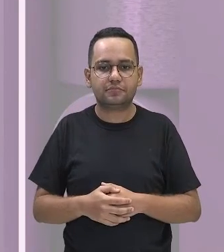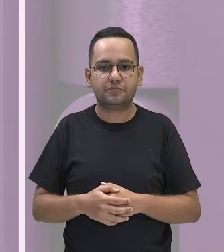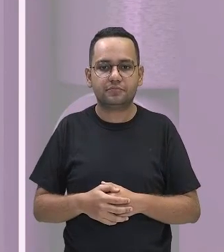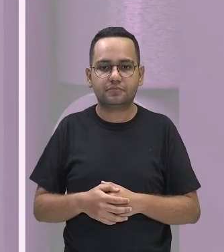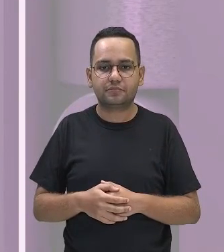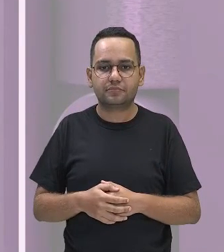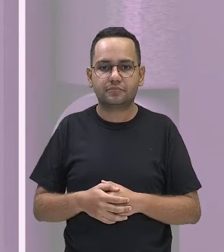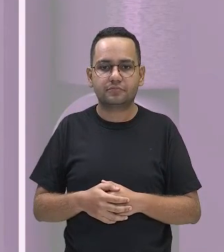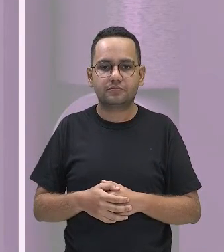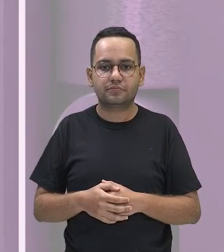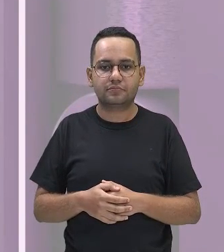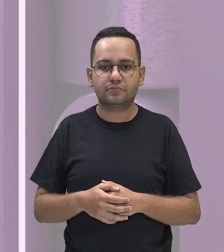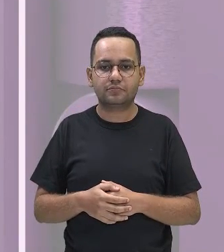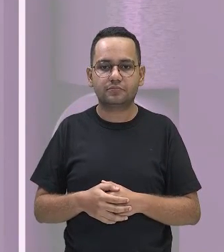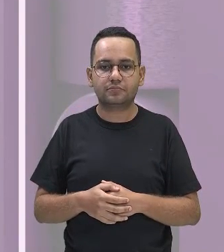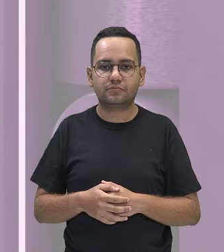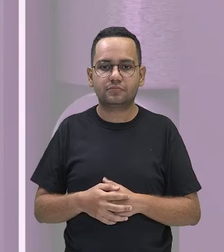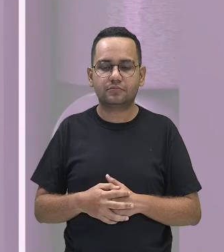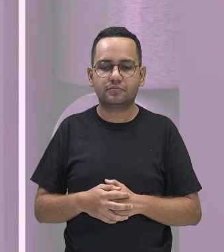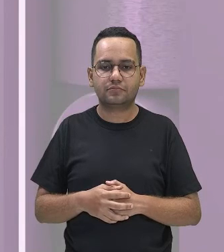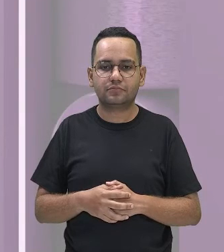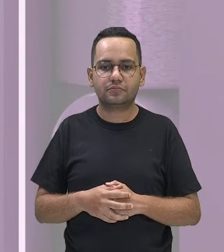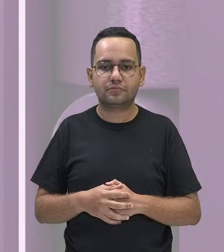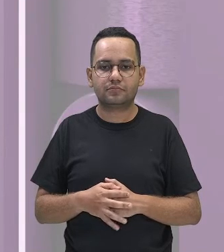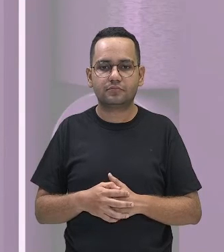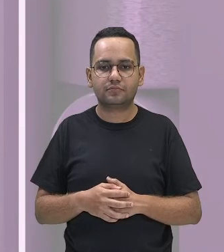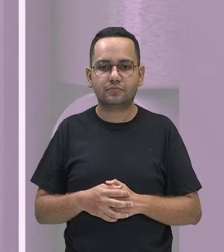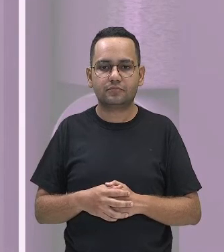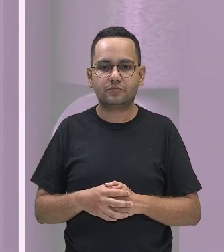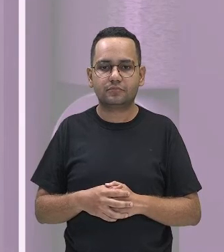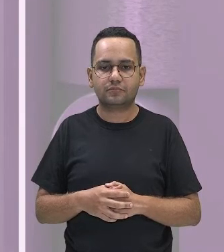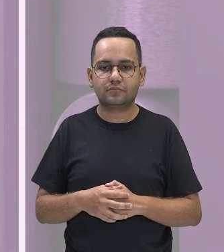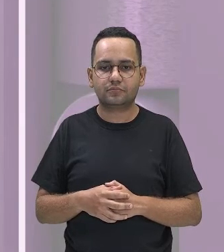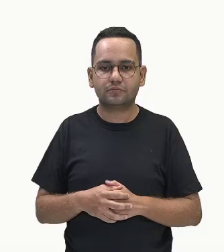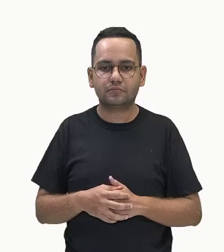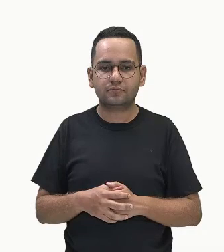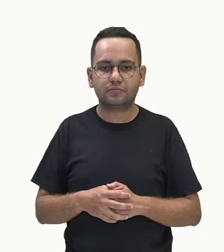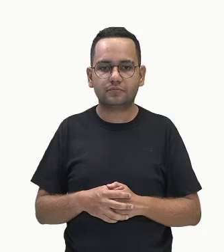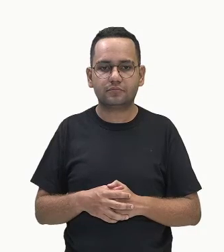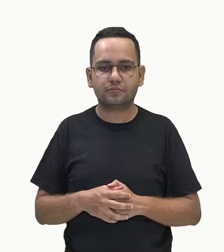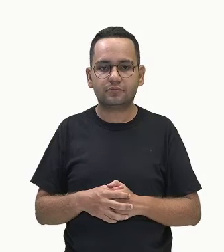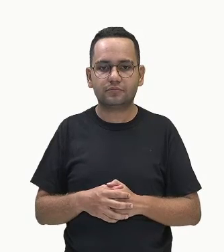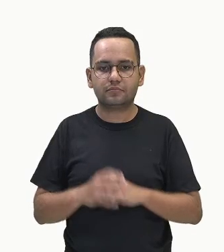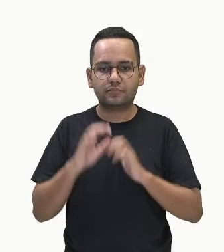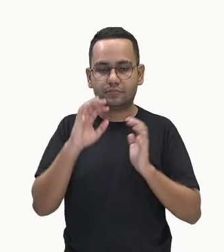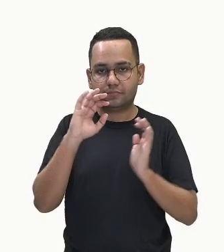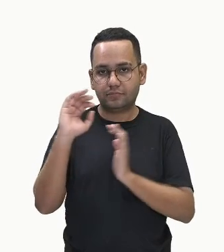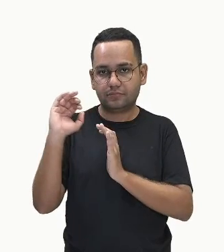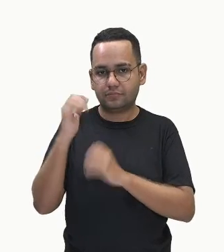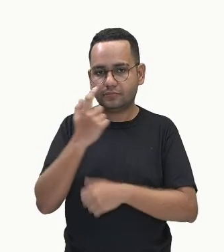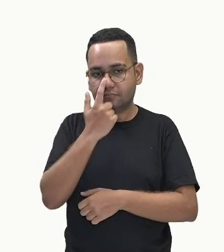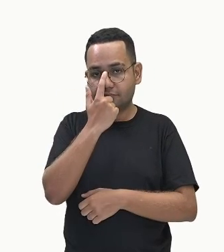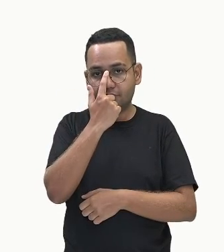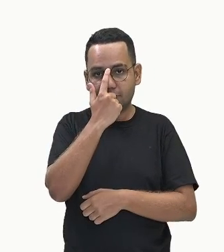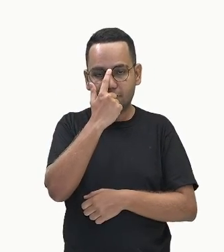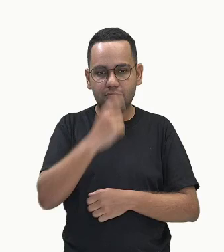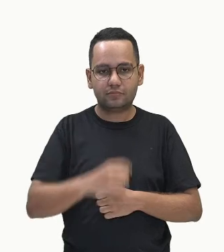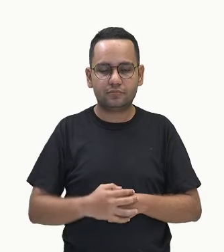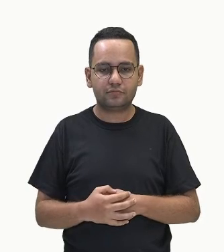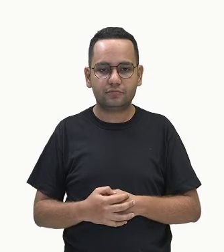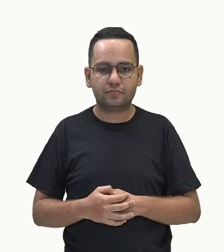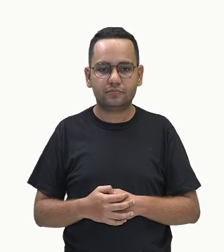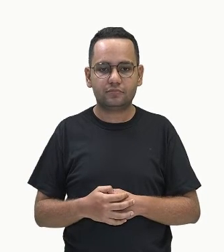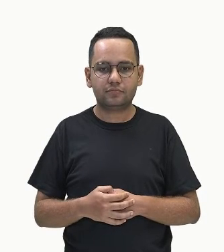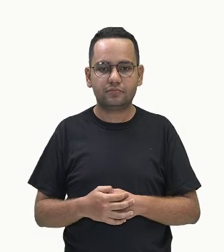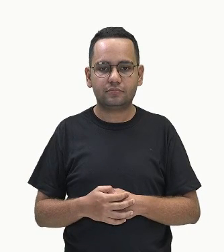tá? Então, vamos lá retornar à nossa terceira cartela, que diz assim, tá? Fala